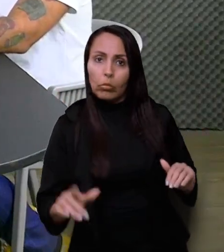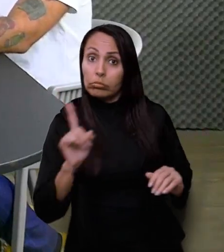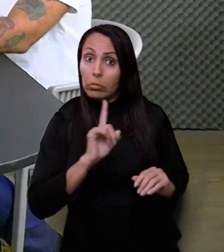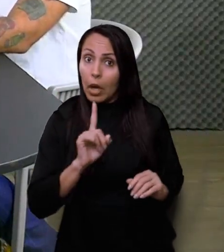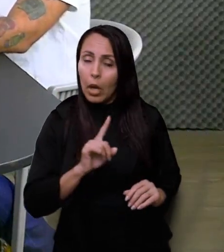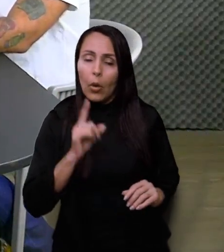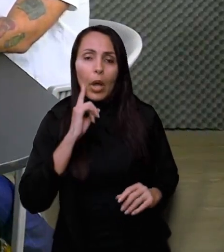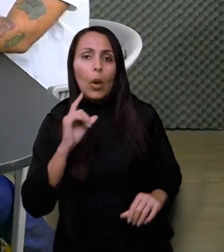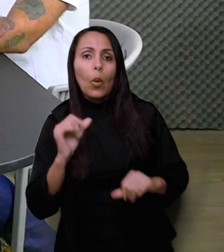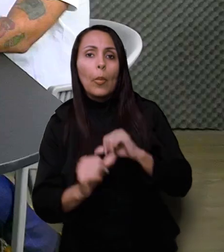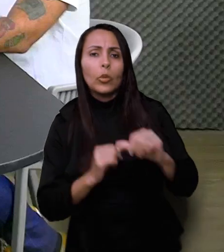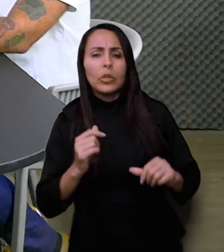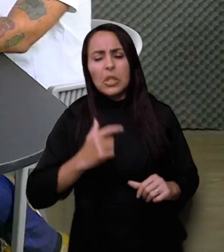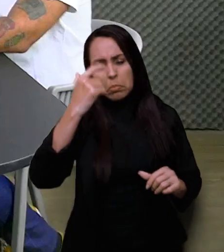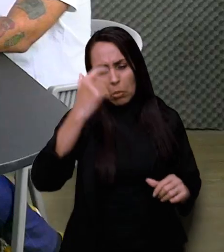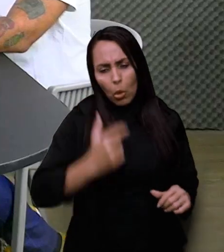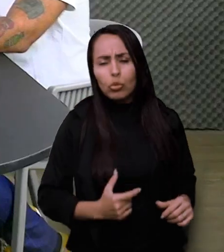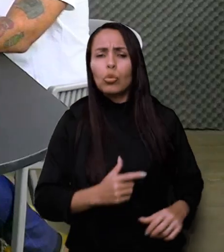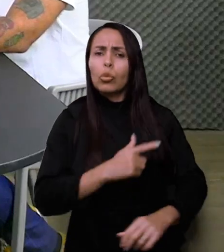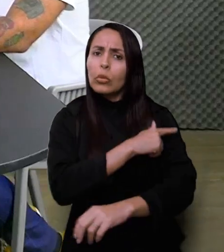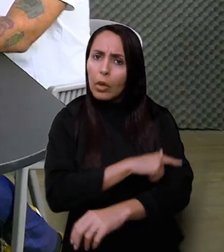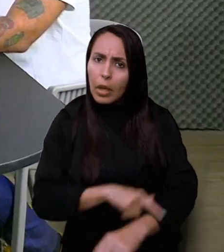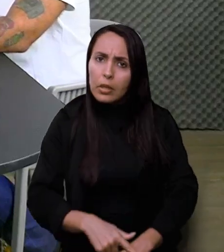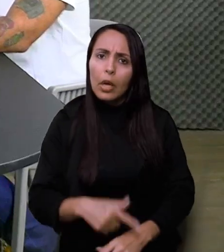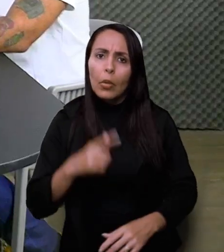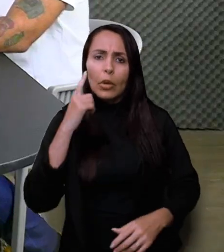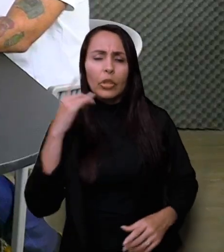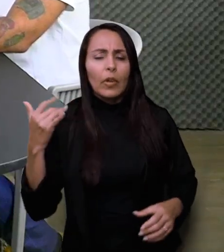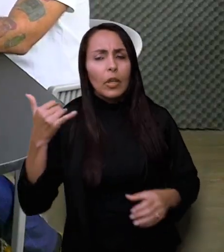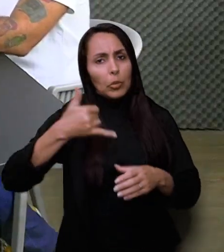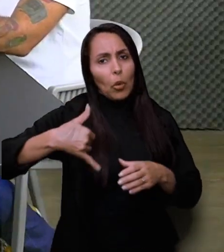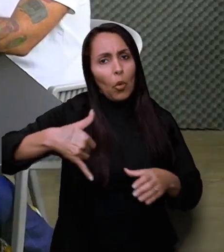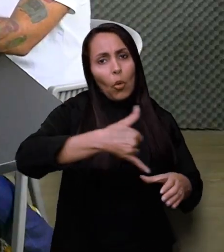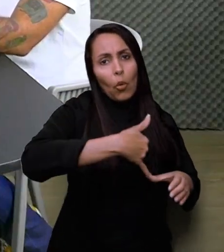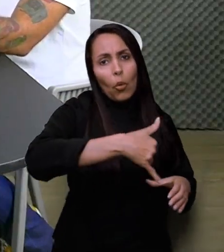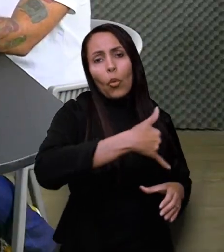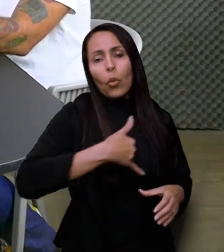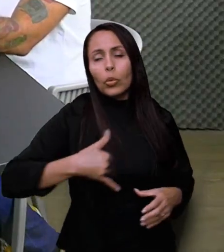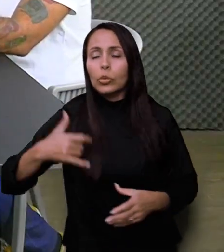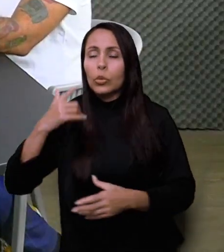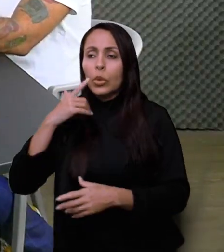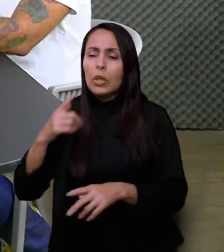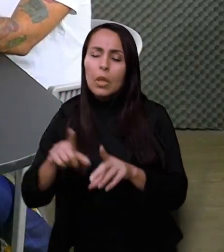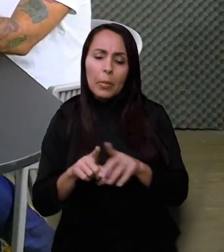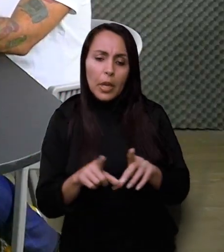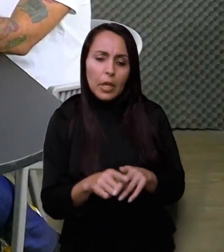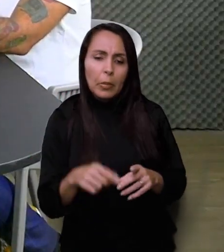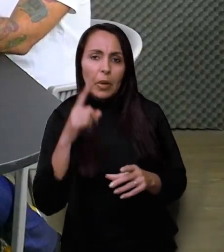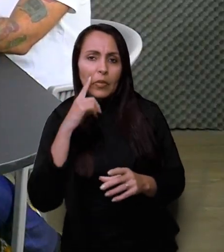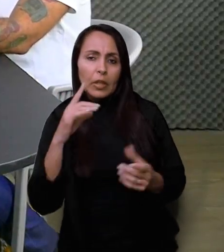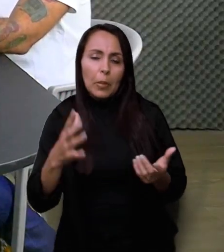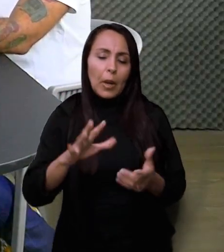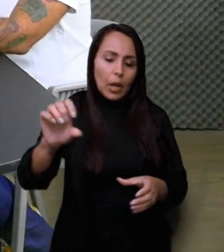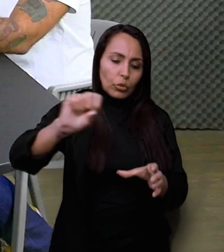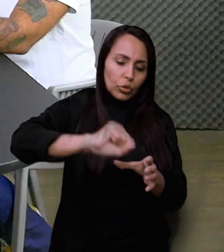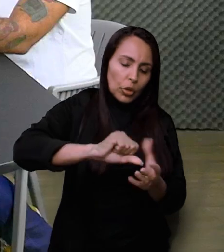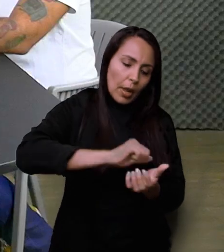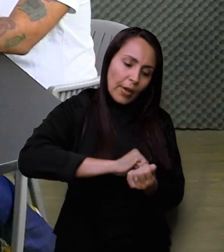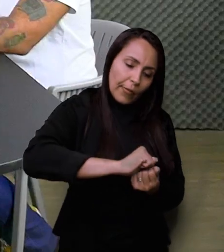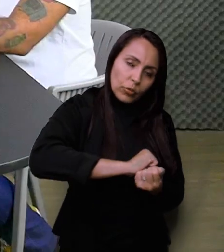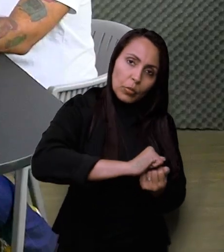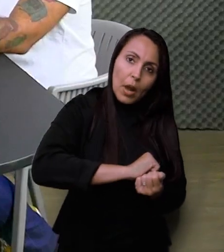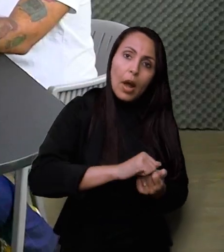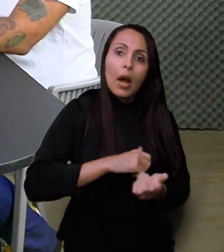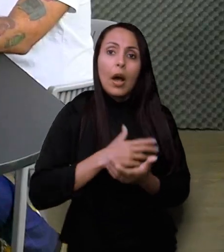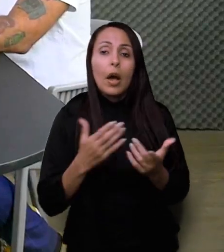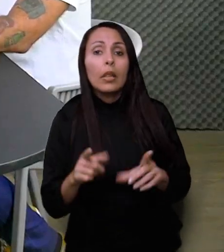É uma mudança de postura mesmo. A gente fala sobre óleo de cozinha, a gente fala sobre o que é que a gente está usando para lavar os pratos na nossa casa, né? A